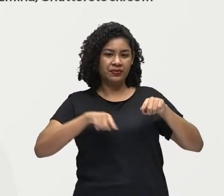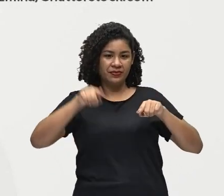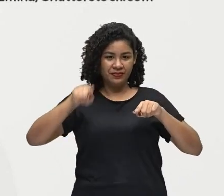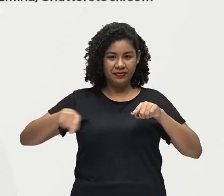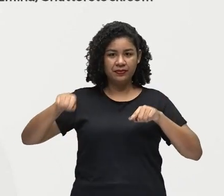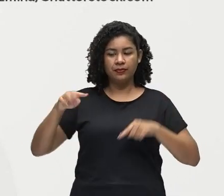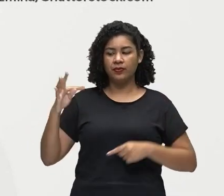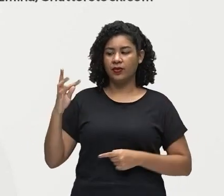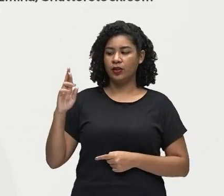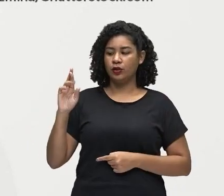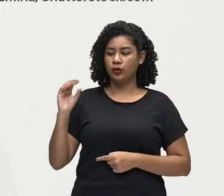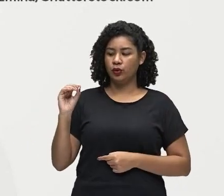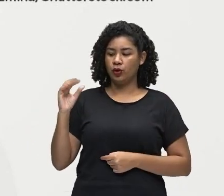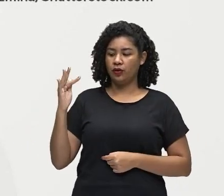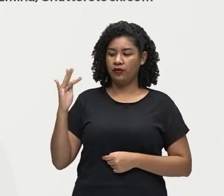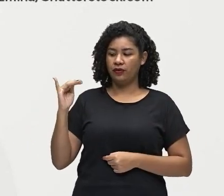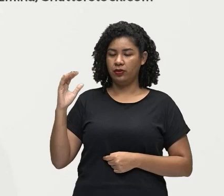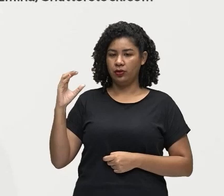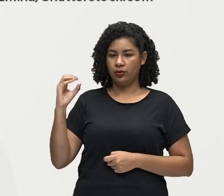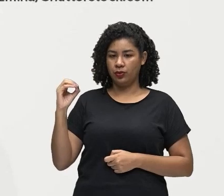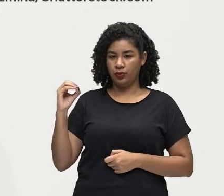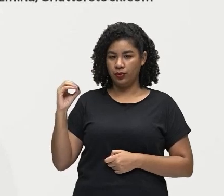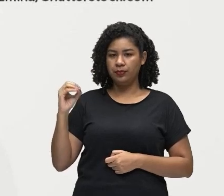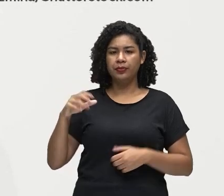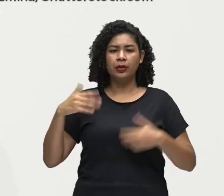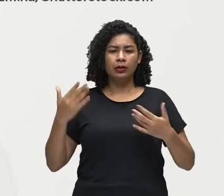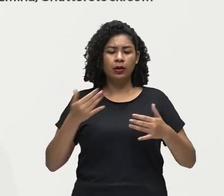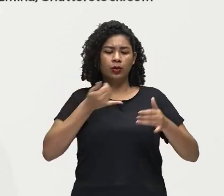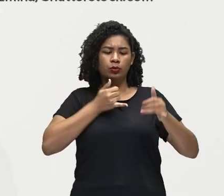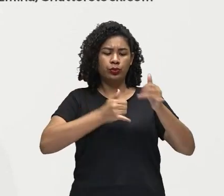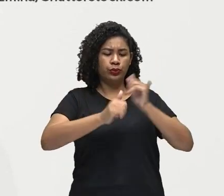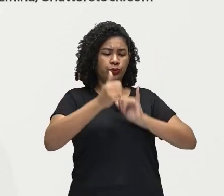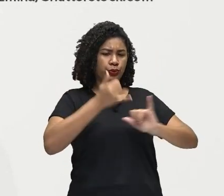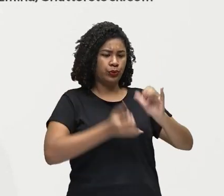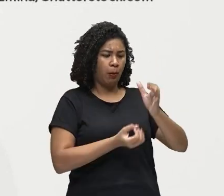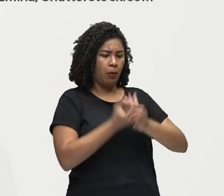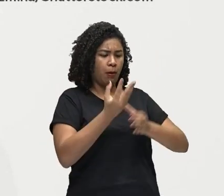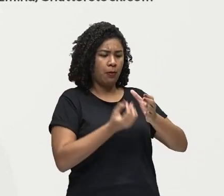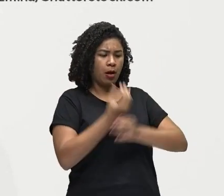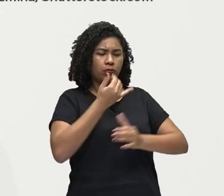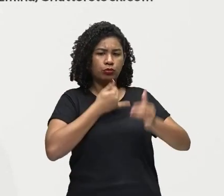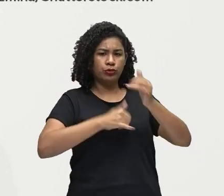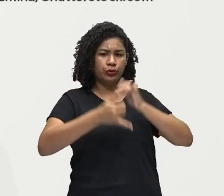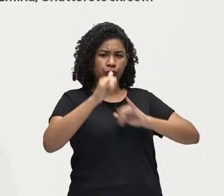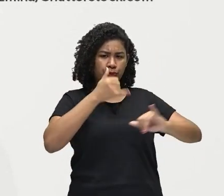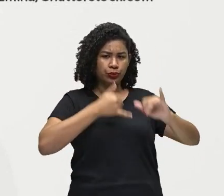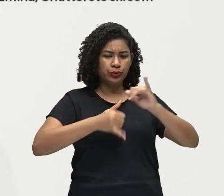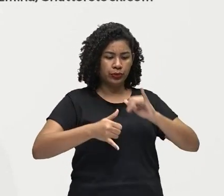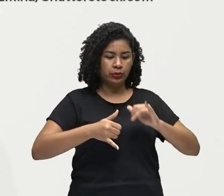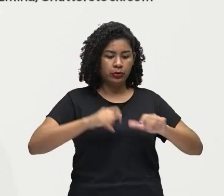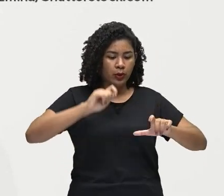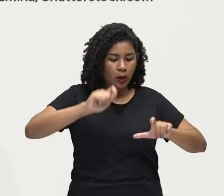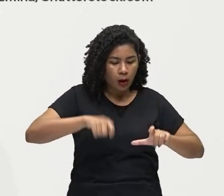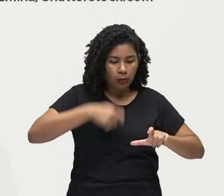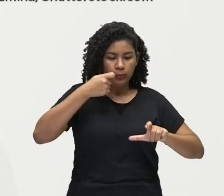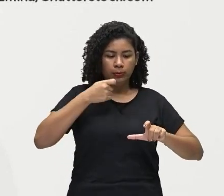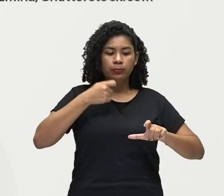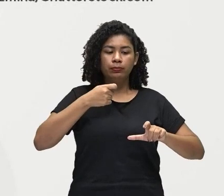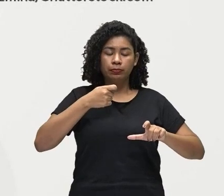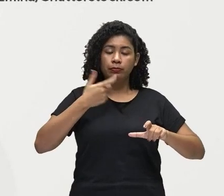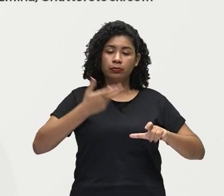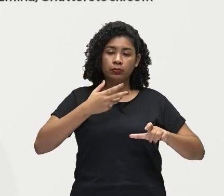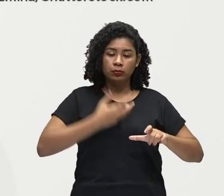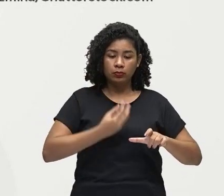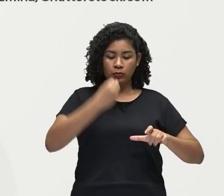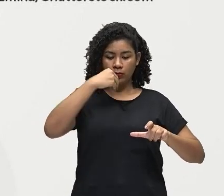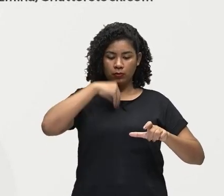E essa energia, né, que os seres produtores produziram, ela vai passando para cada um desses